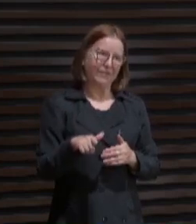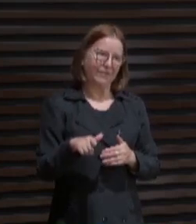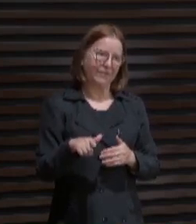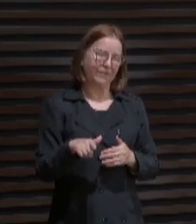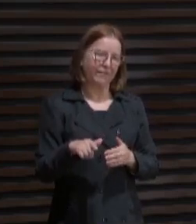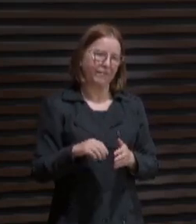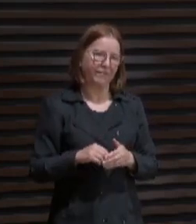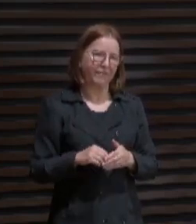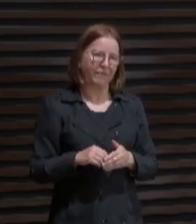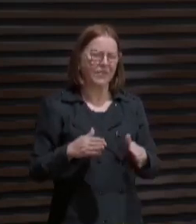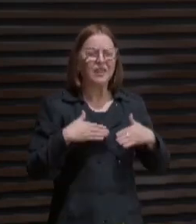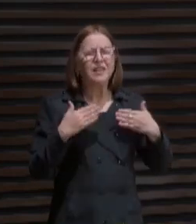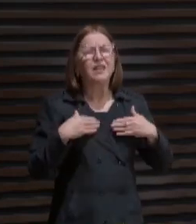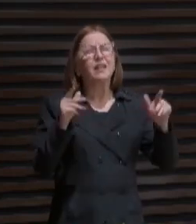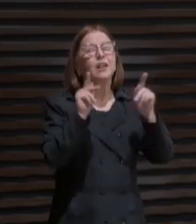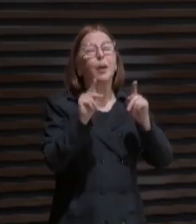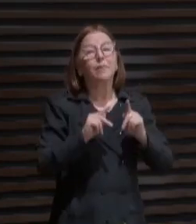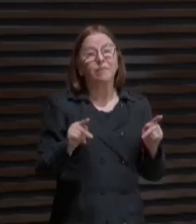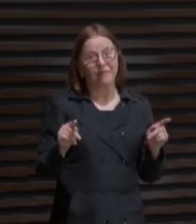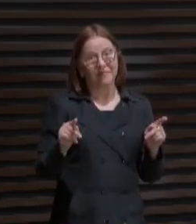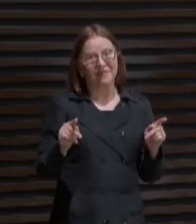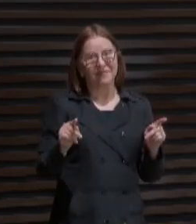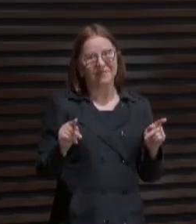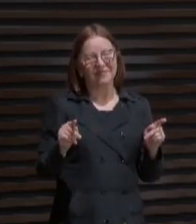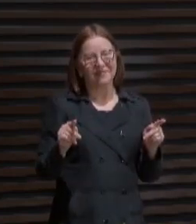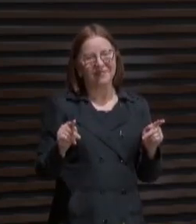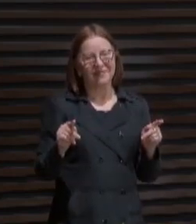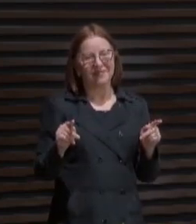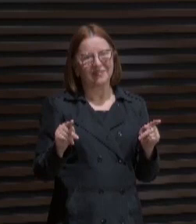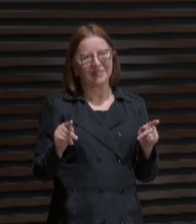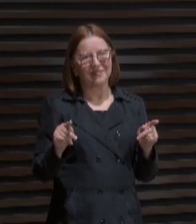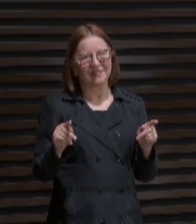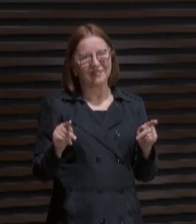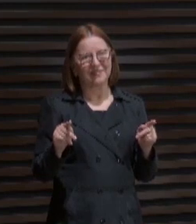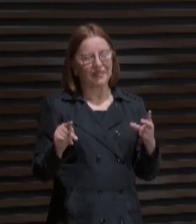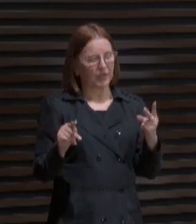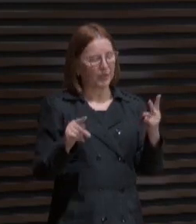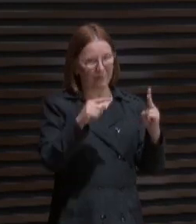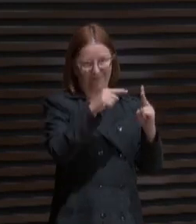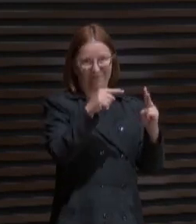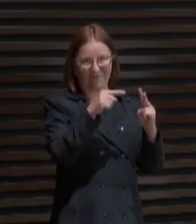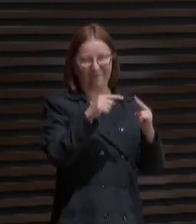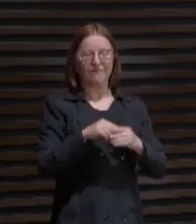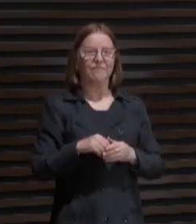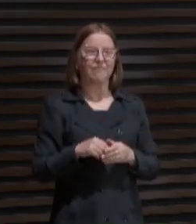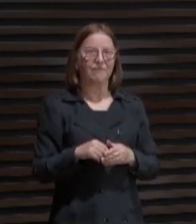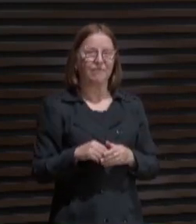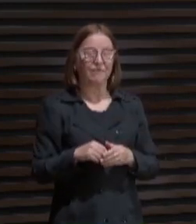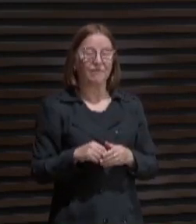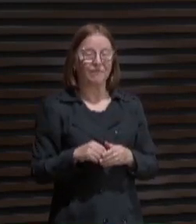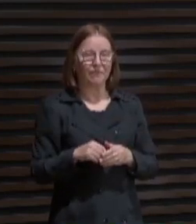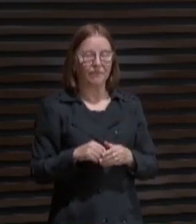E a alegria e a paz nesses dois discípulos? Vamos ver. Jesus já veio com